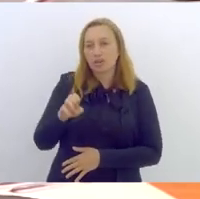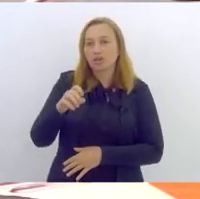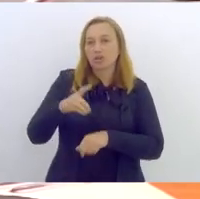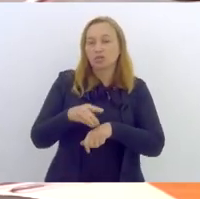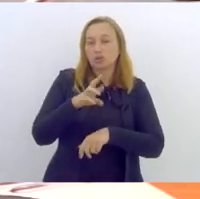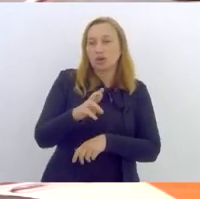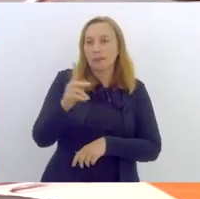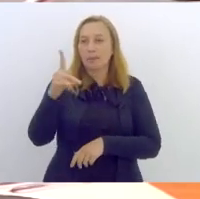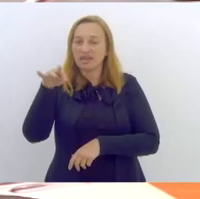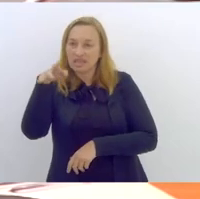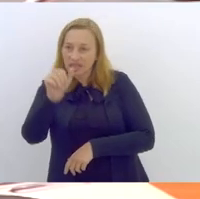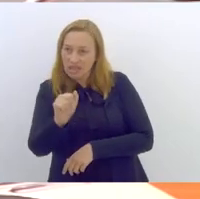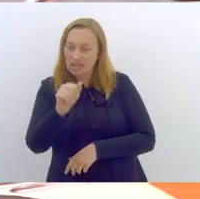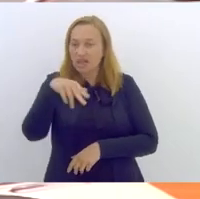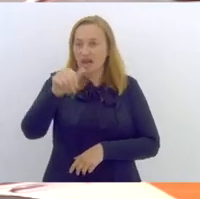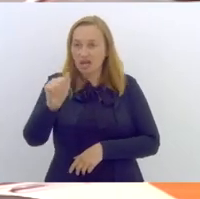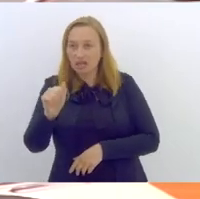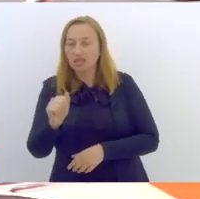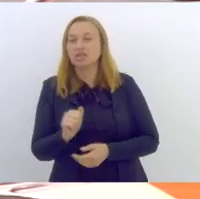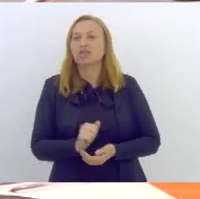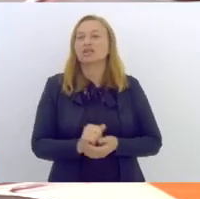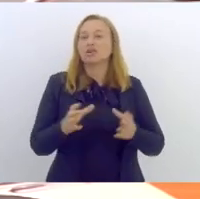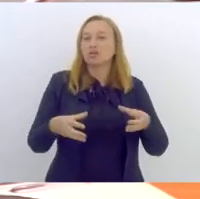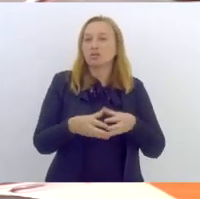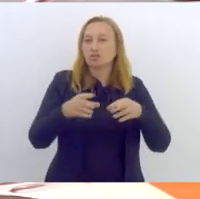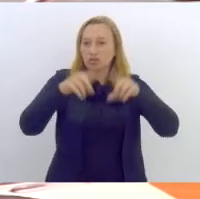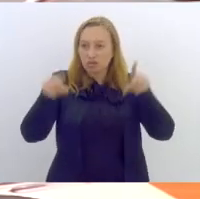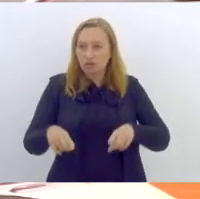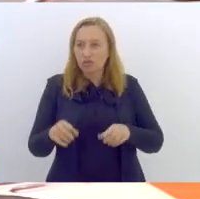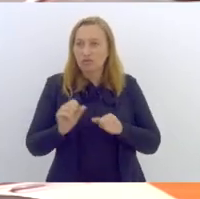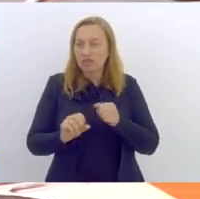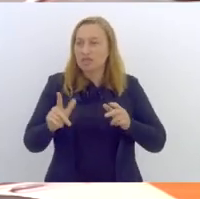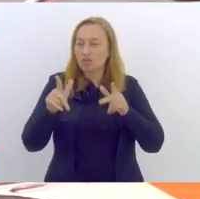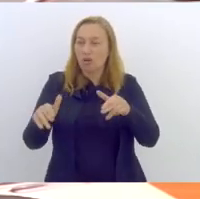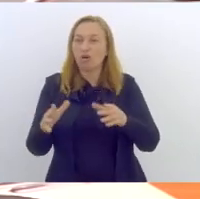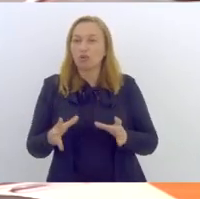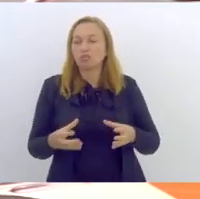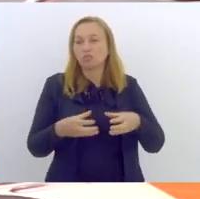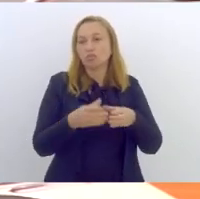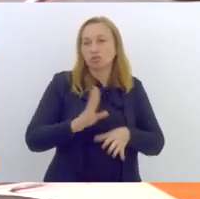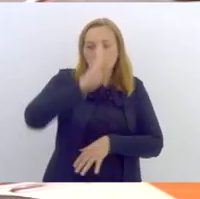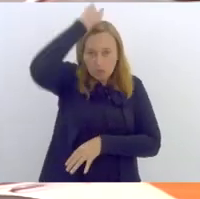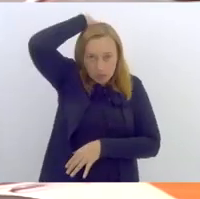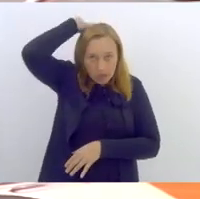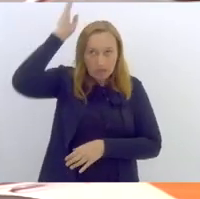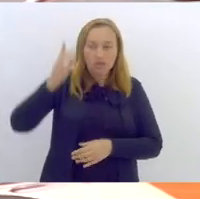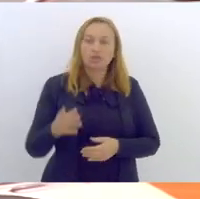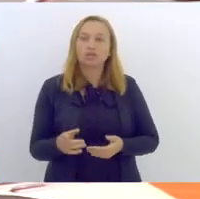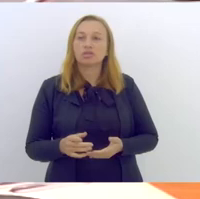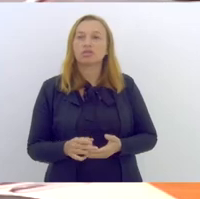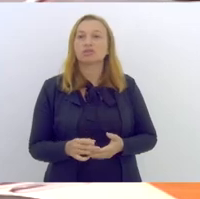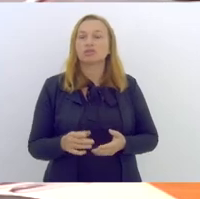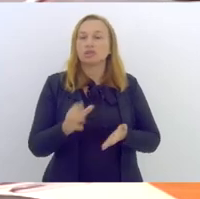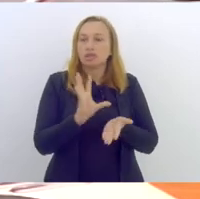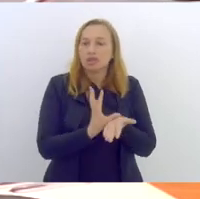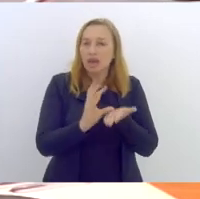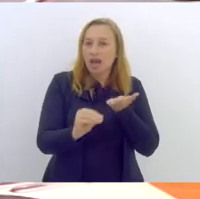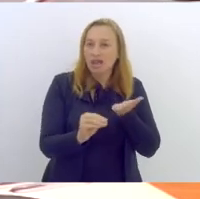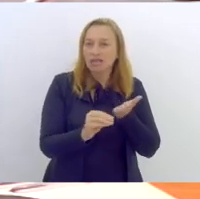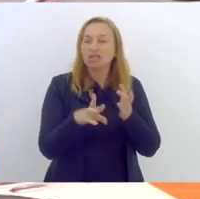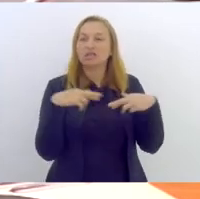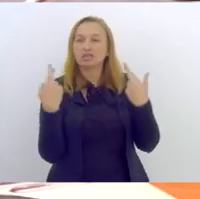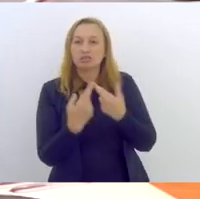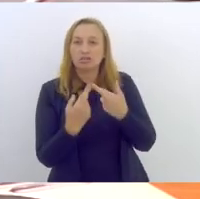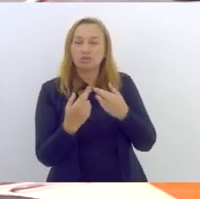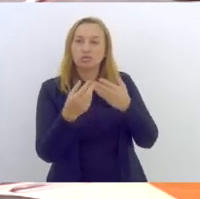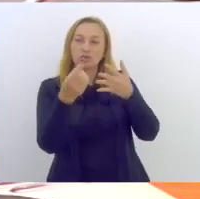Patrícia eu tô Barroso doutora Ana comissão de servidores faça como a gente fez com bombeiro que a gente traia uma espécie de ata dessa reunião com essa